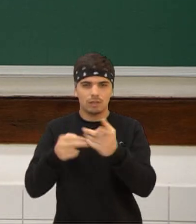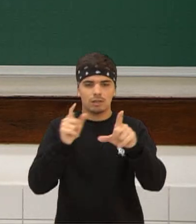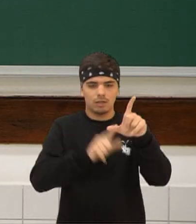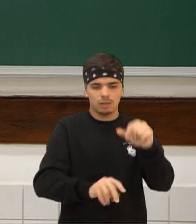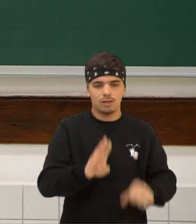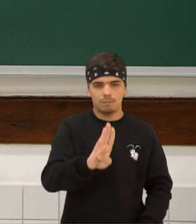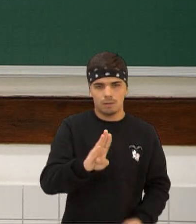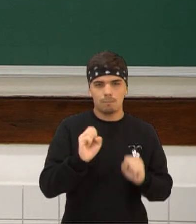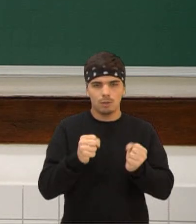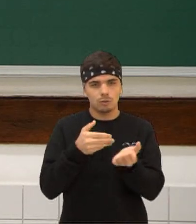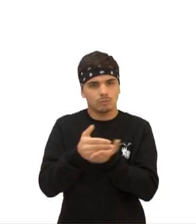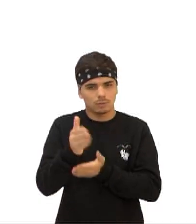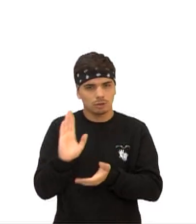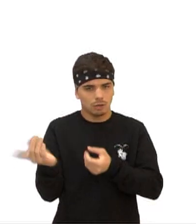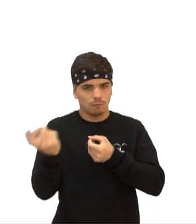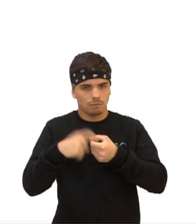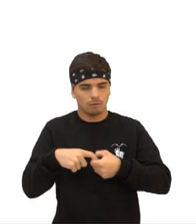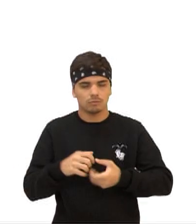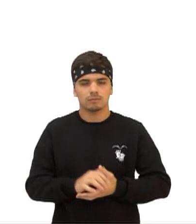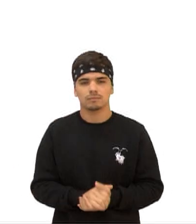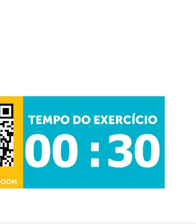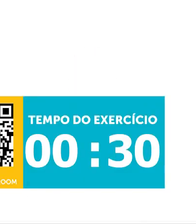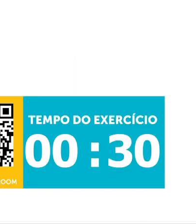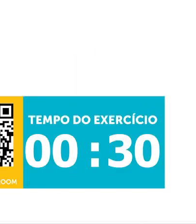b e assim por diante vamos lá